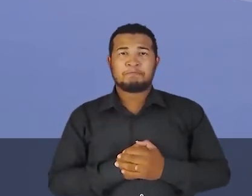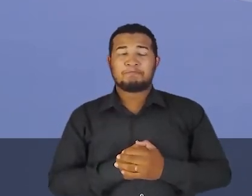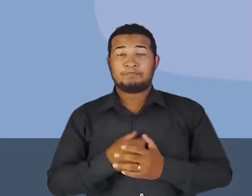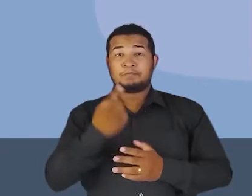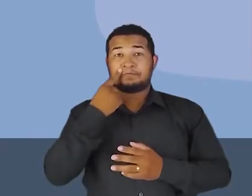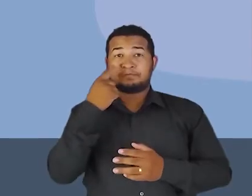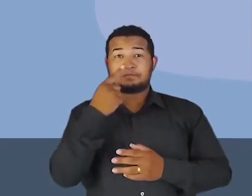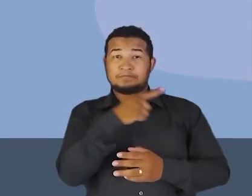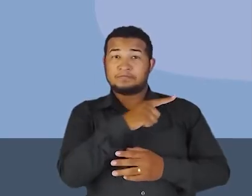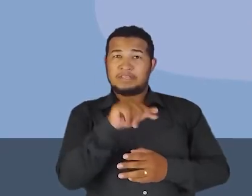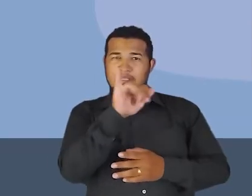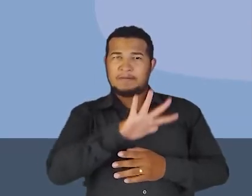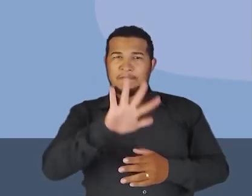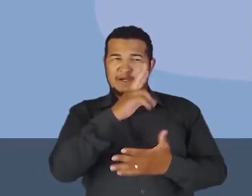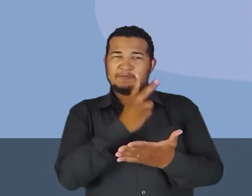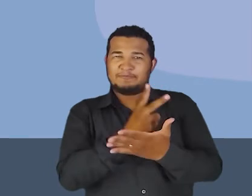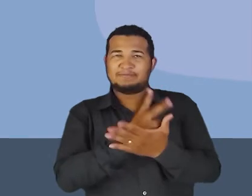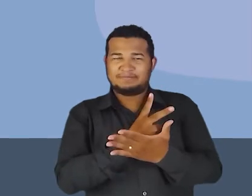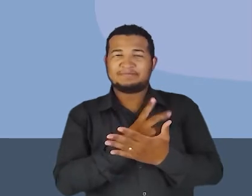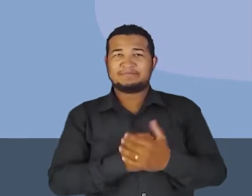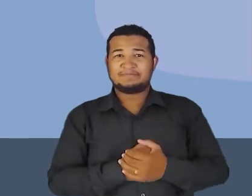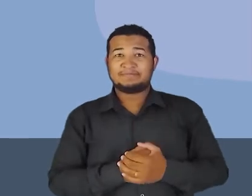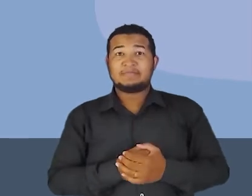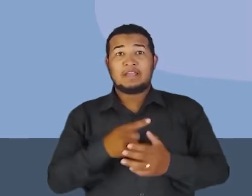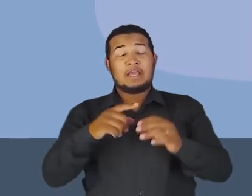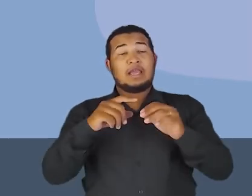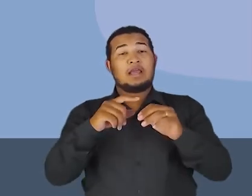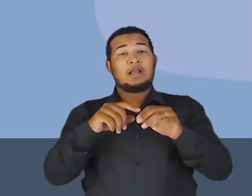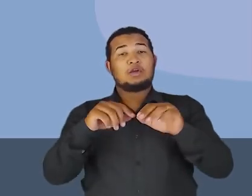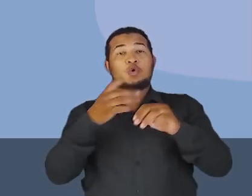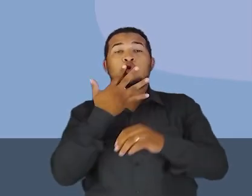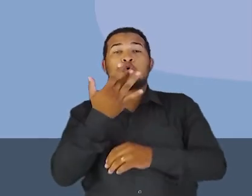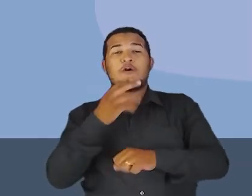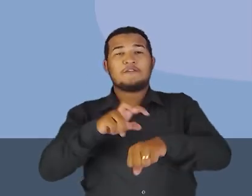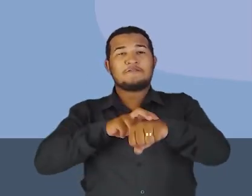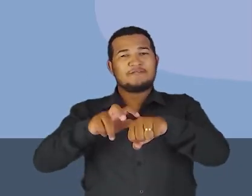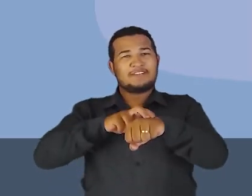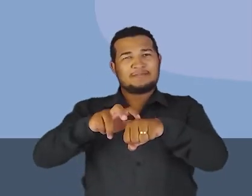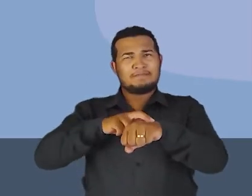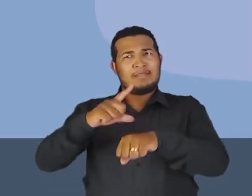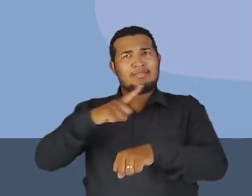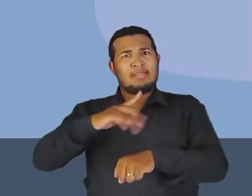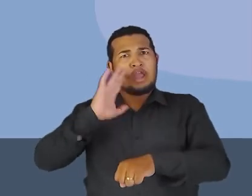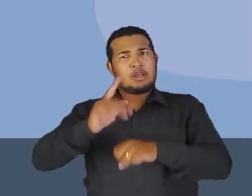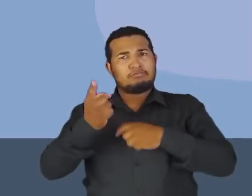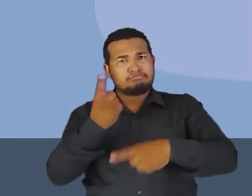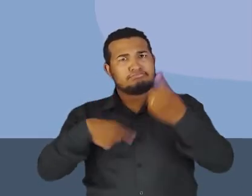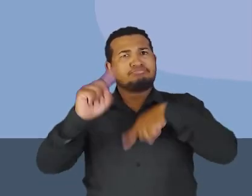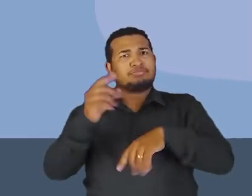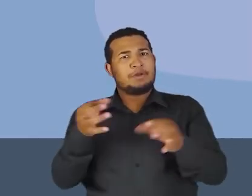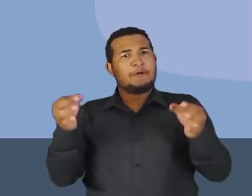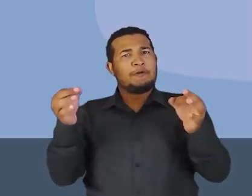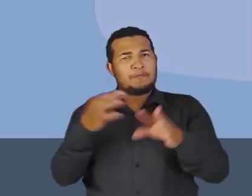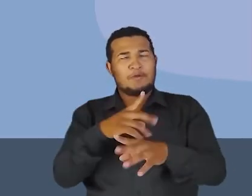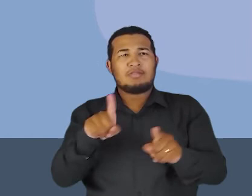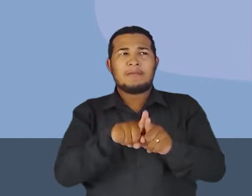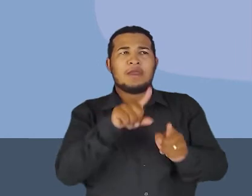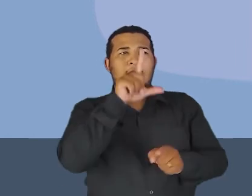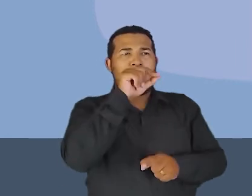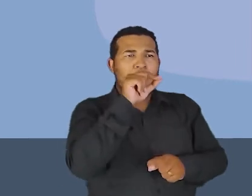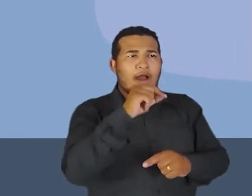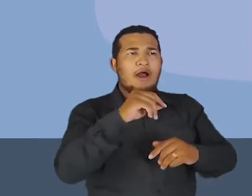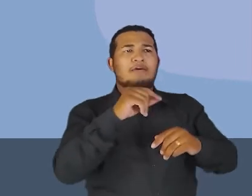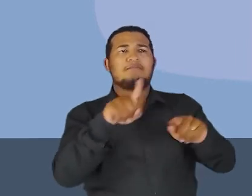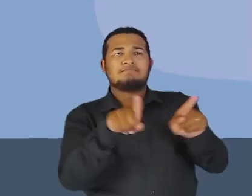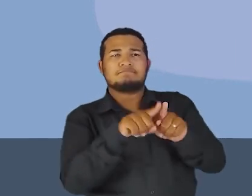mesma imagem, aí que você pode ver essa estrutura em verde, bem desenvolvida nas aves e nos répteis e pouco